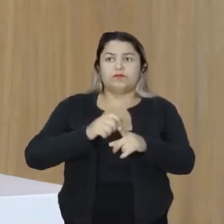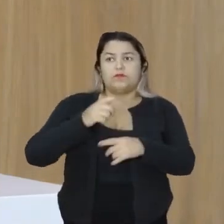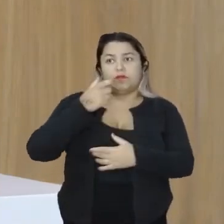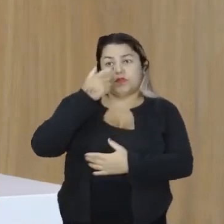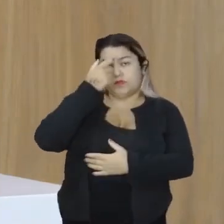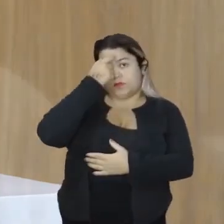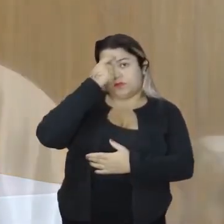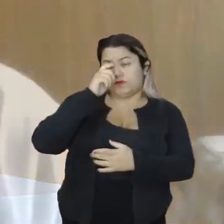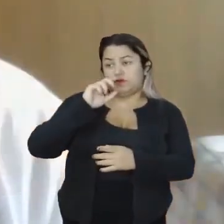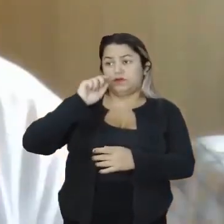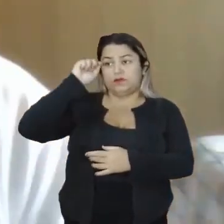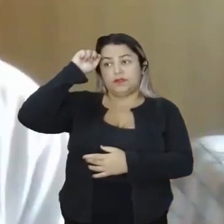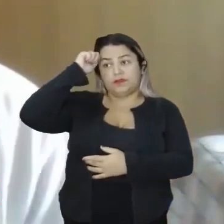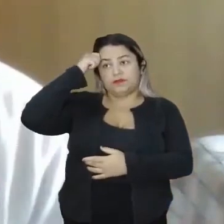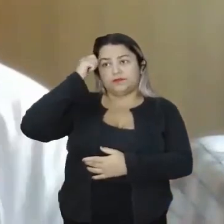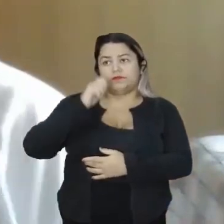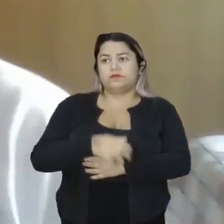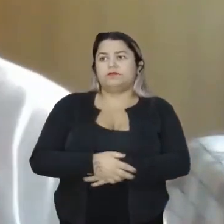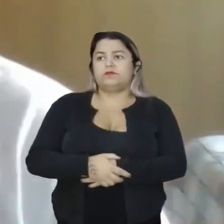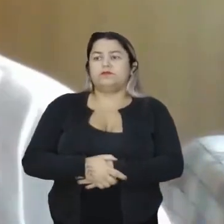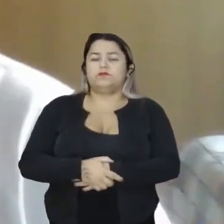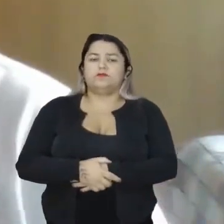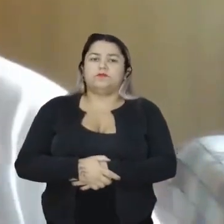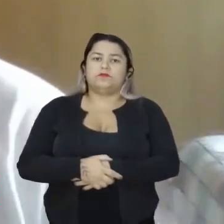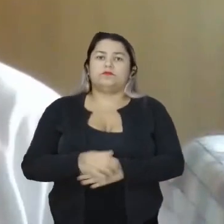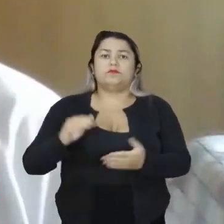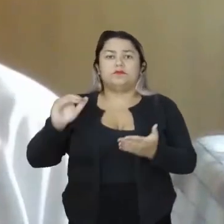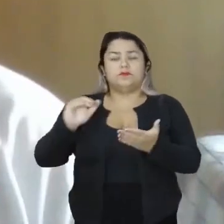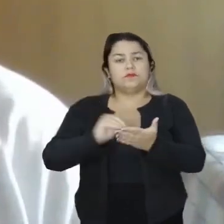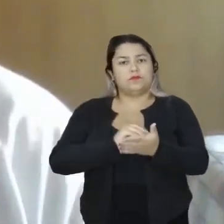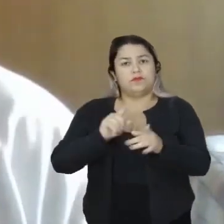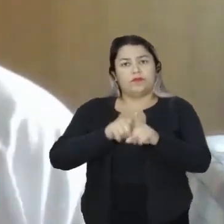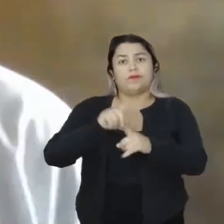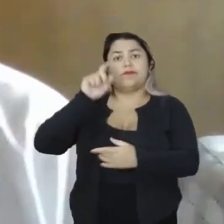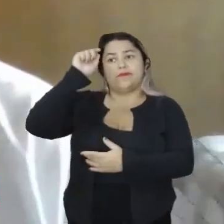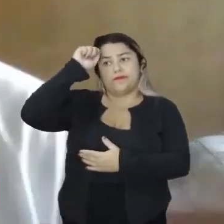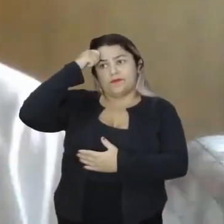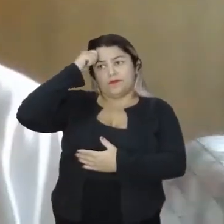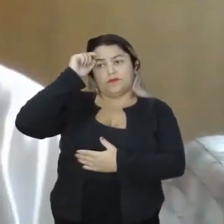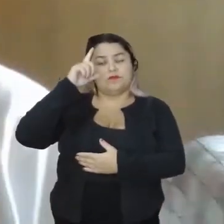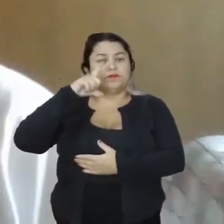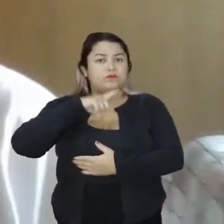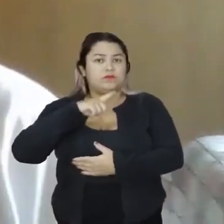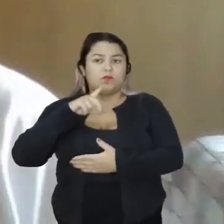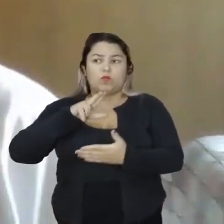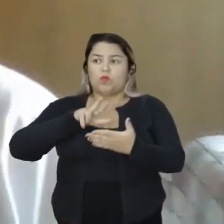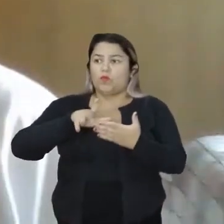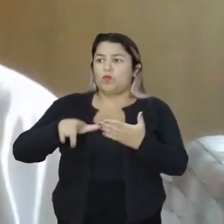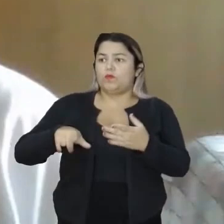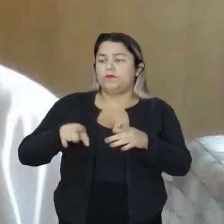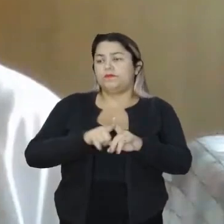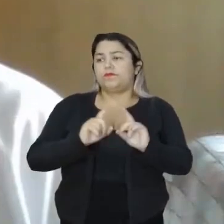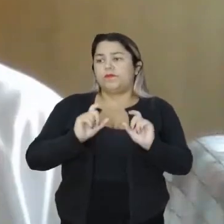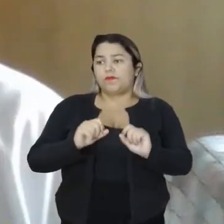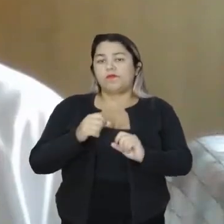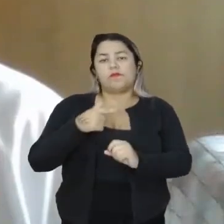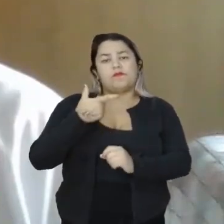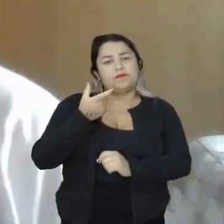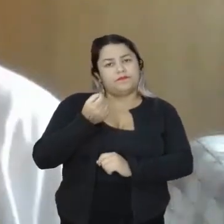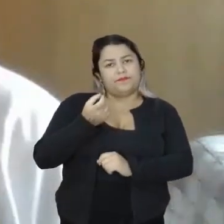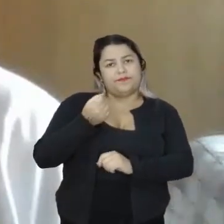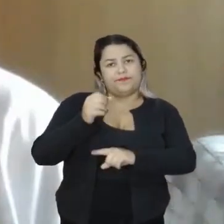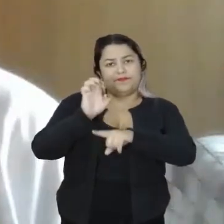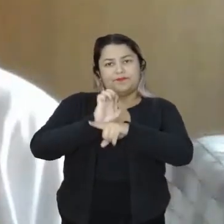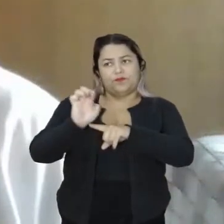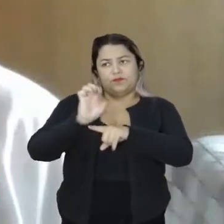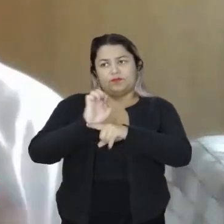Negra. A Secretaria Nacional de Combate ao Racismo, ela tem ramificação nos 20 estados e